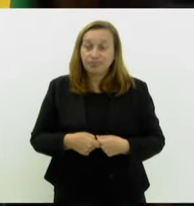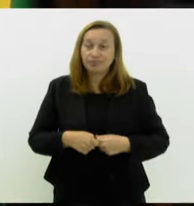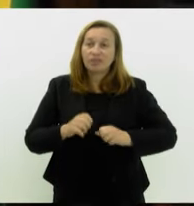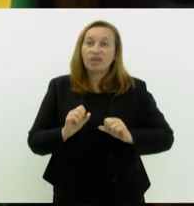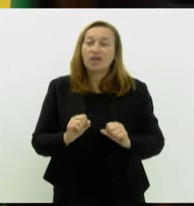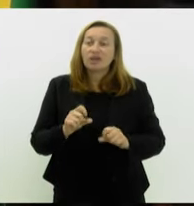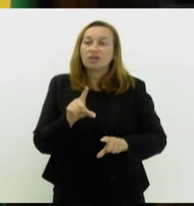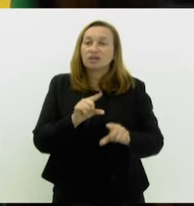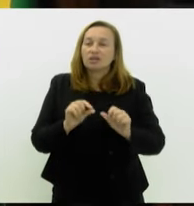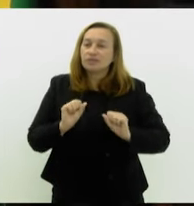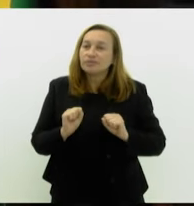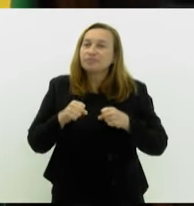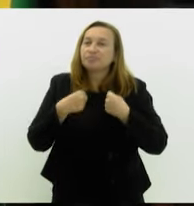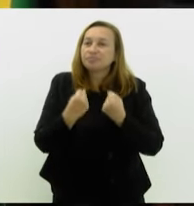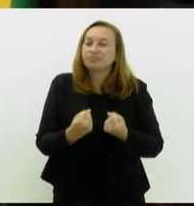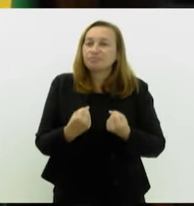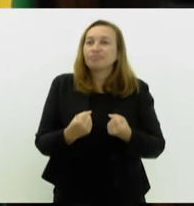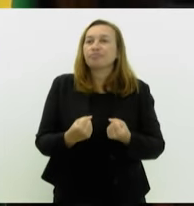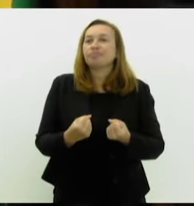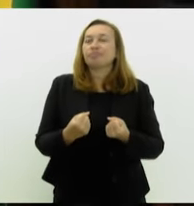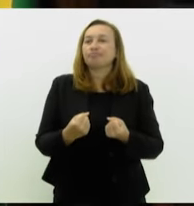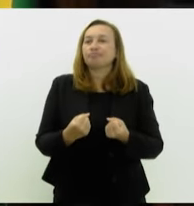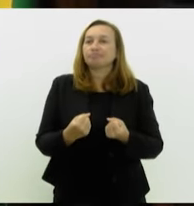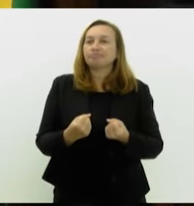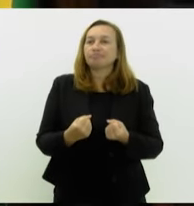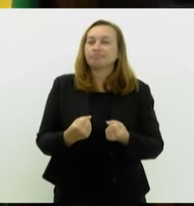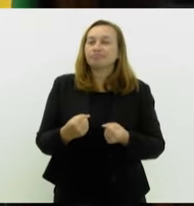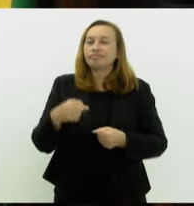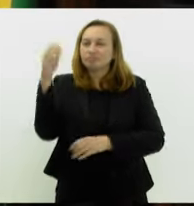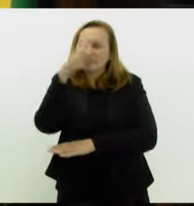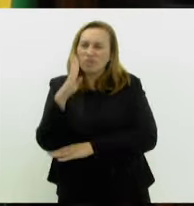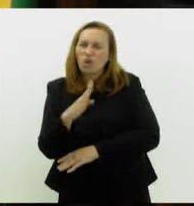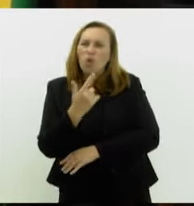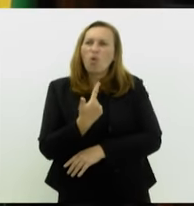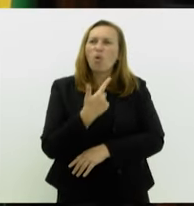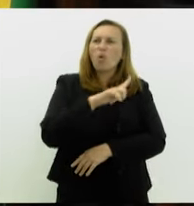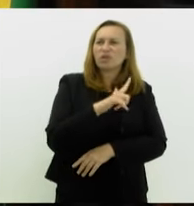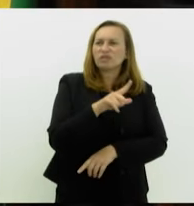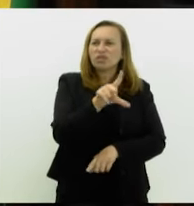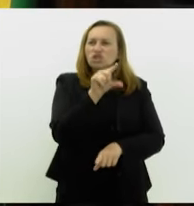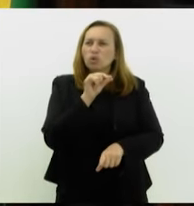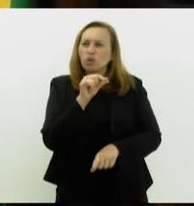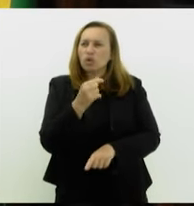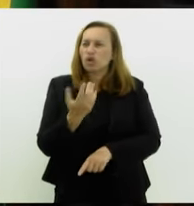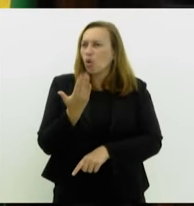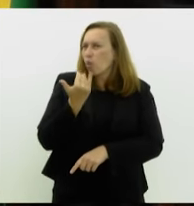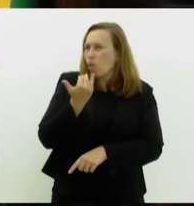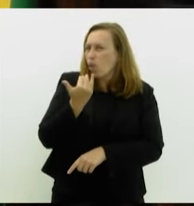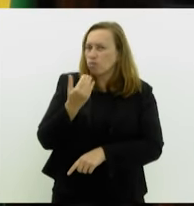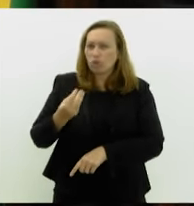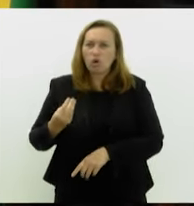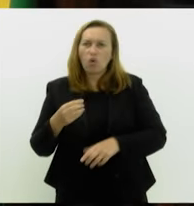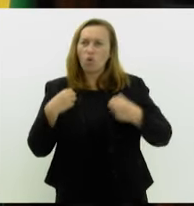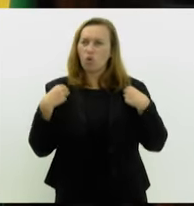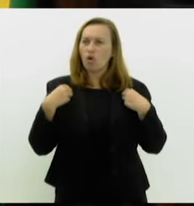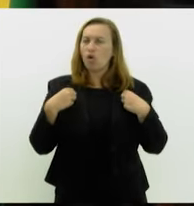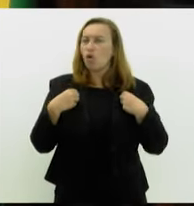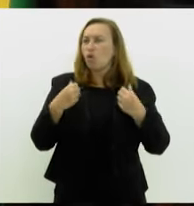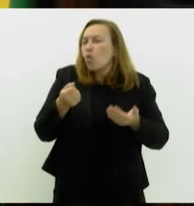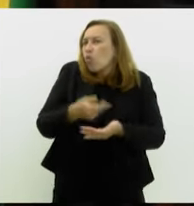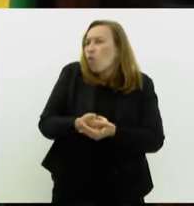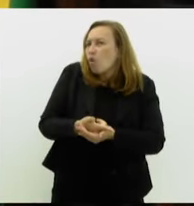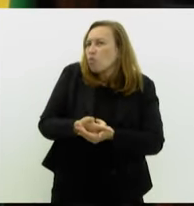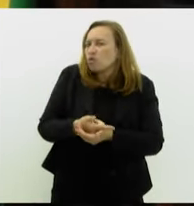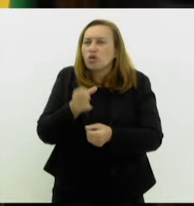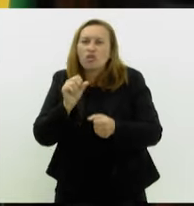decisão nesse país is Porque não são os outros que vão decidir sobre o que eu como o que eu visto o que eu faço o que